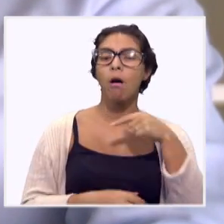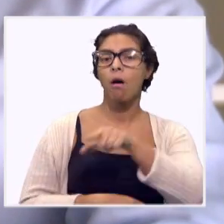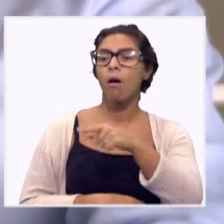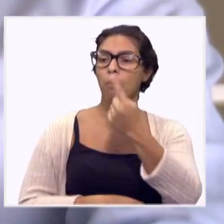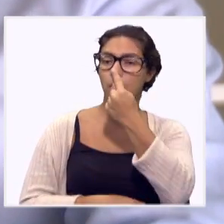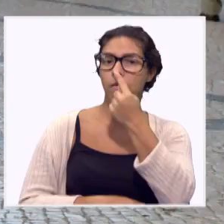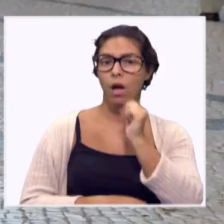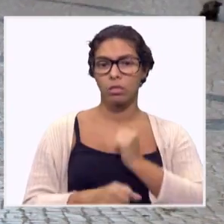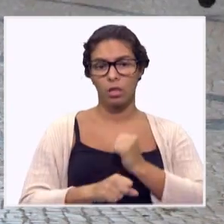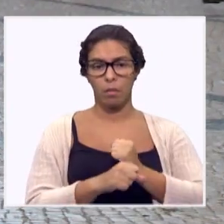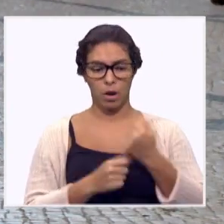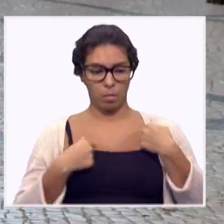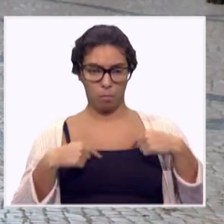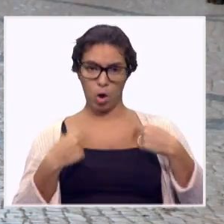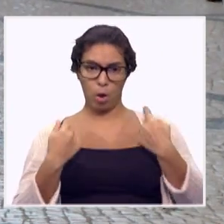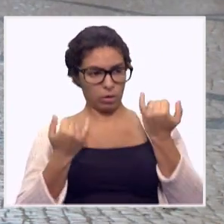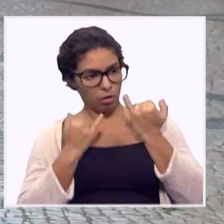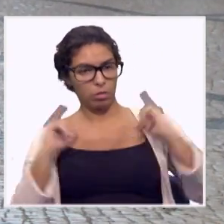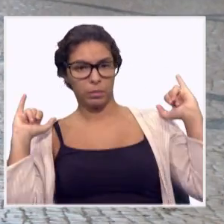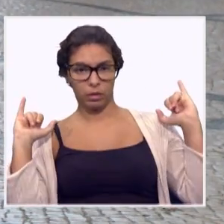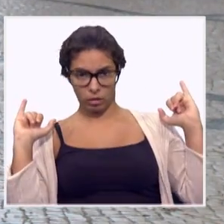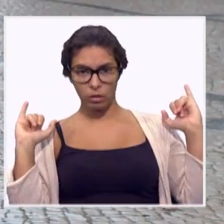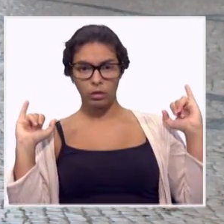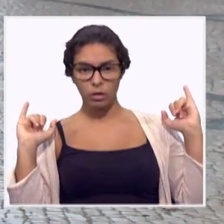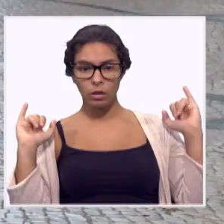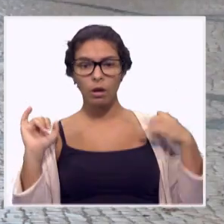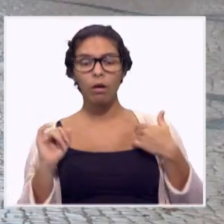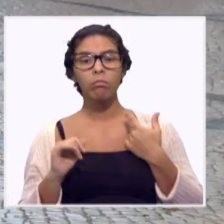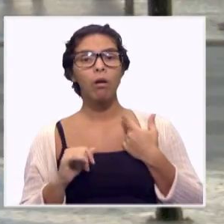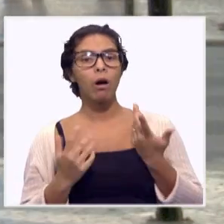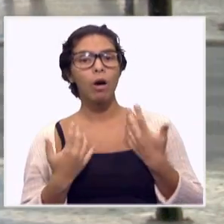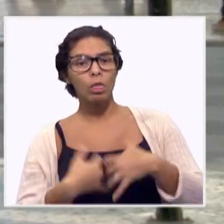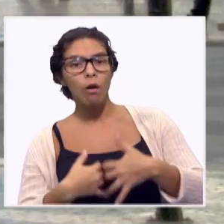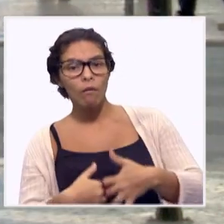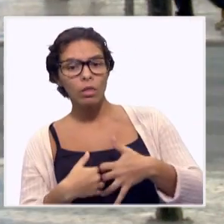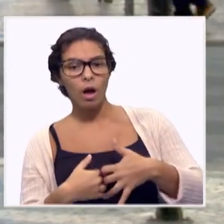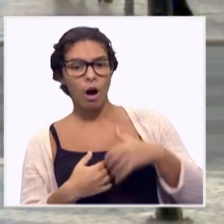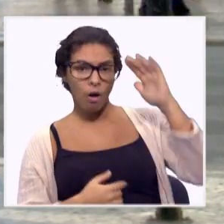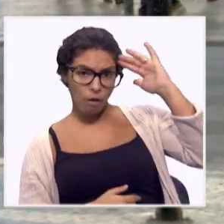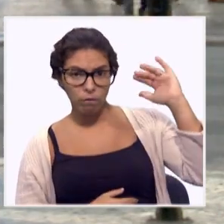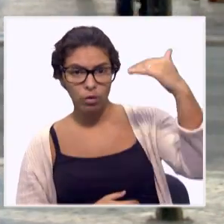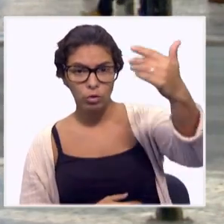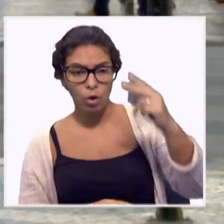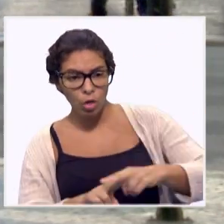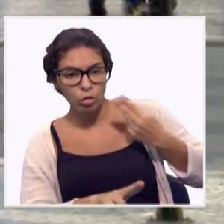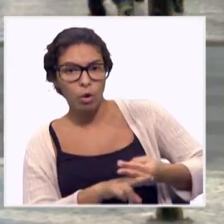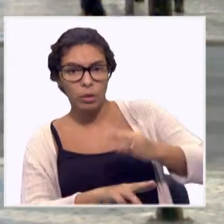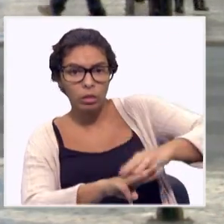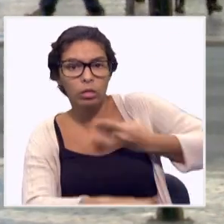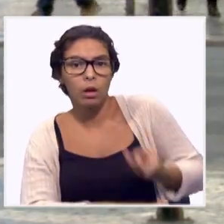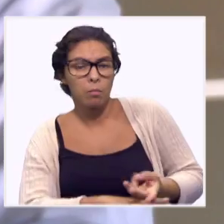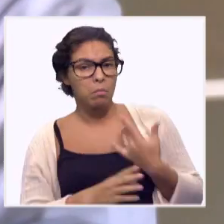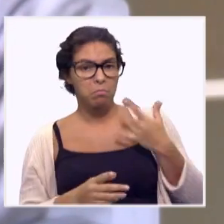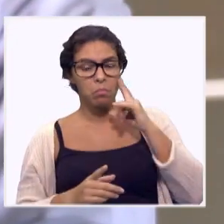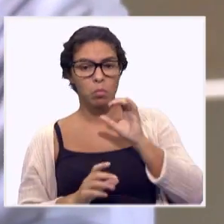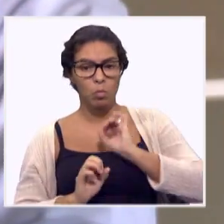essa modalidade de trabalho. No fundo as pessoas estão a trabalhar num modo de vida freelancer, claramente, e não tenho dúvidas que o futuro vão ser, se calhar, o dobro, o triplo ou